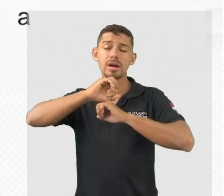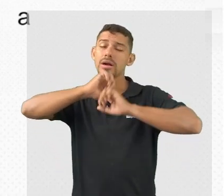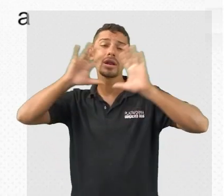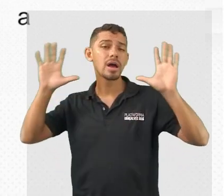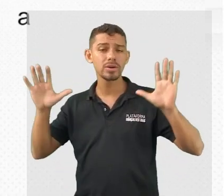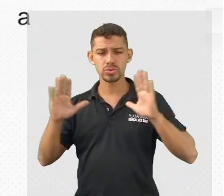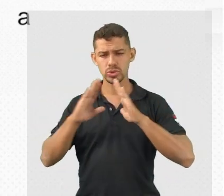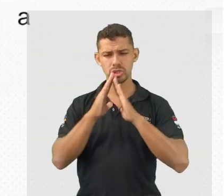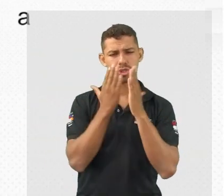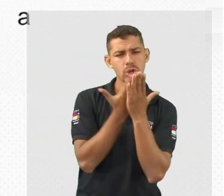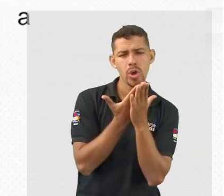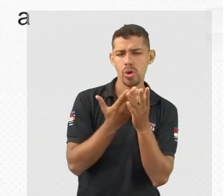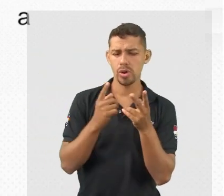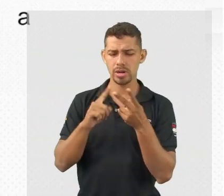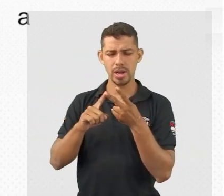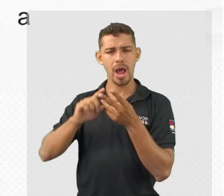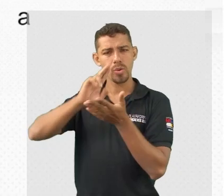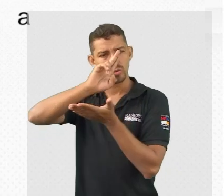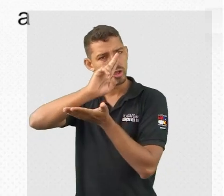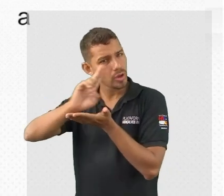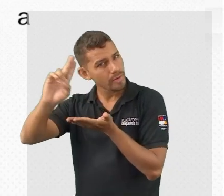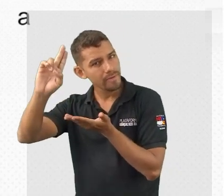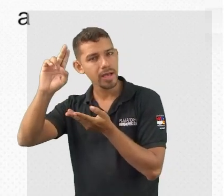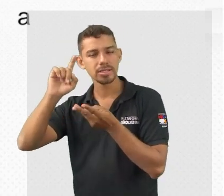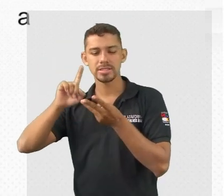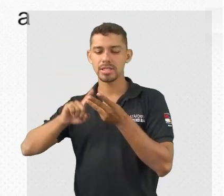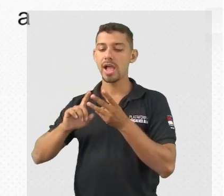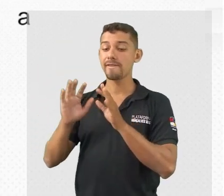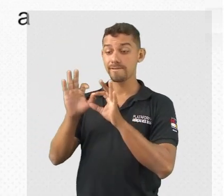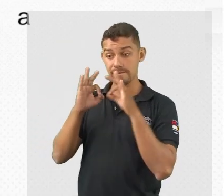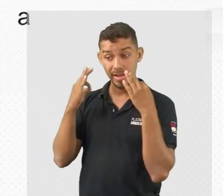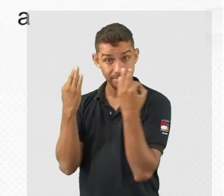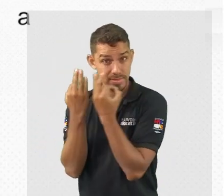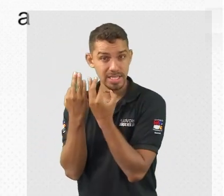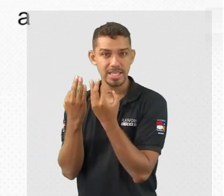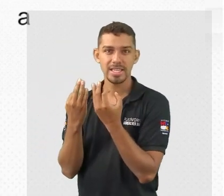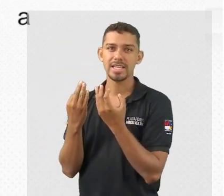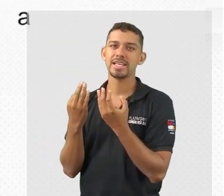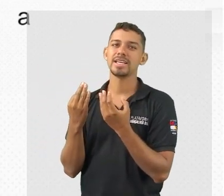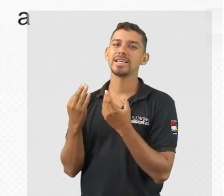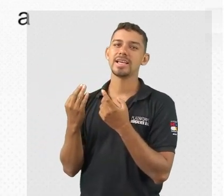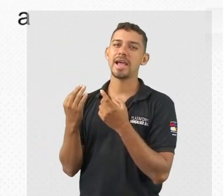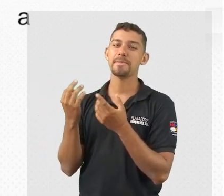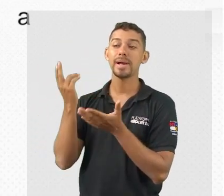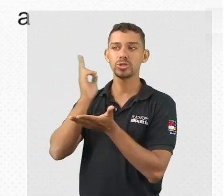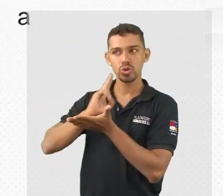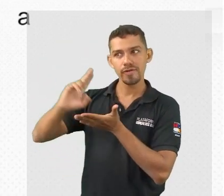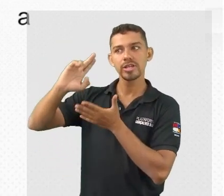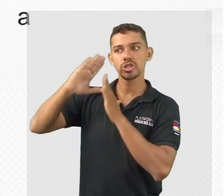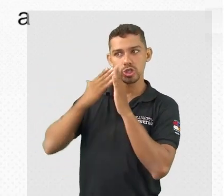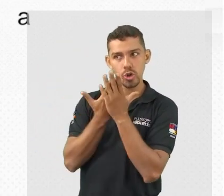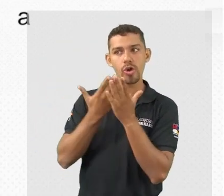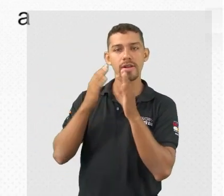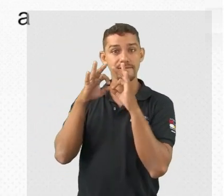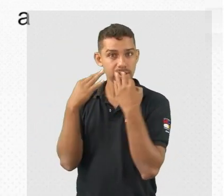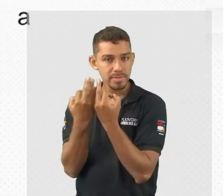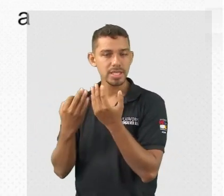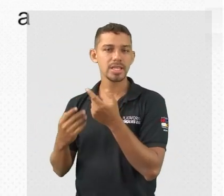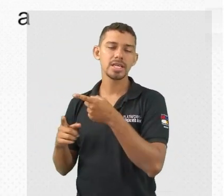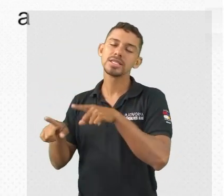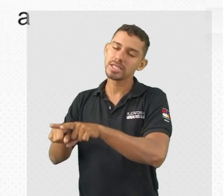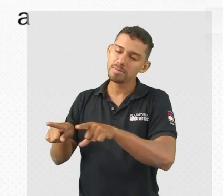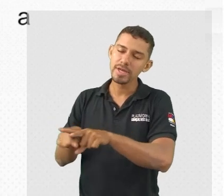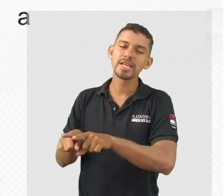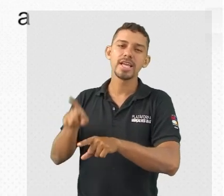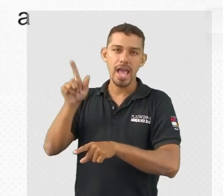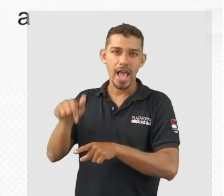com as escolas, junto com as universidades, junto com as nossas famílias, né? Mas universidades, escolas e famílias também